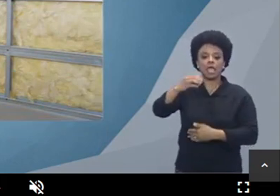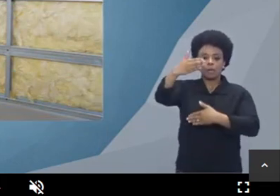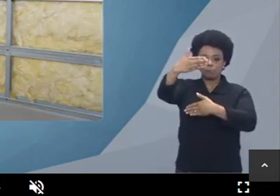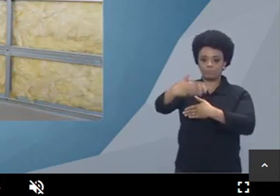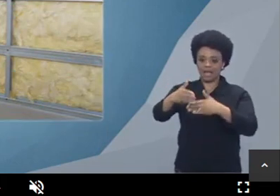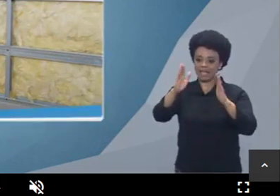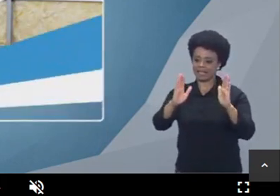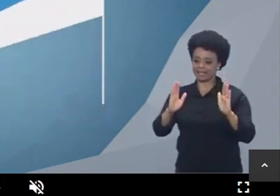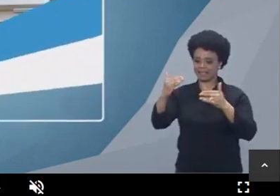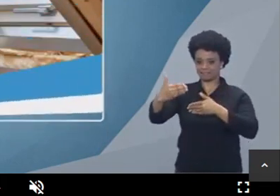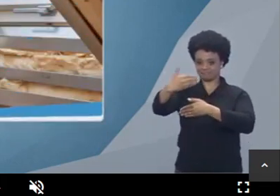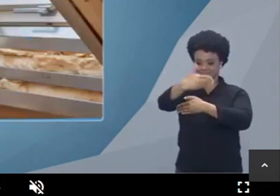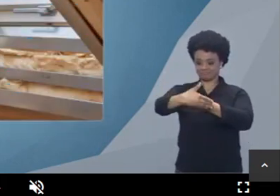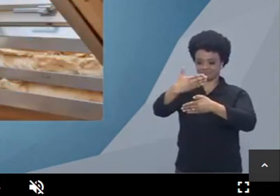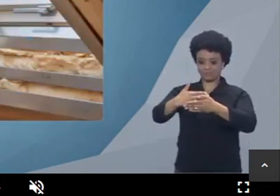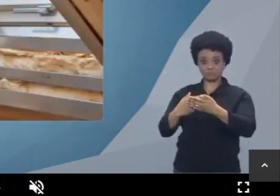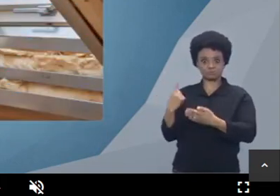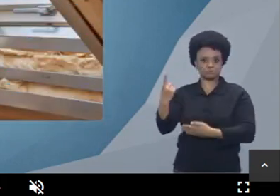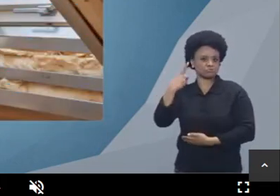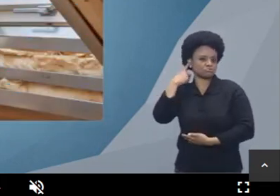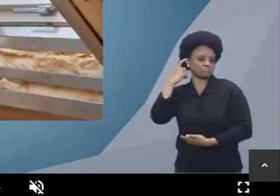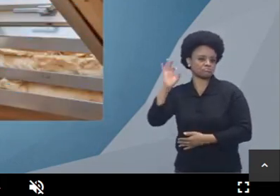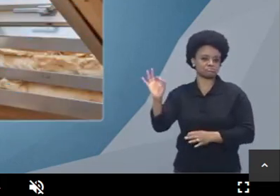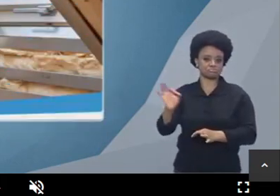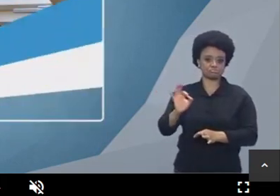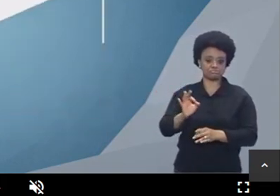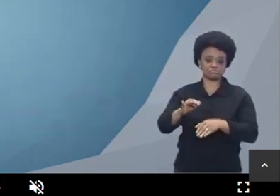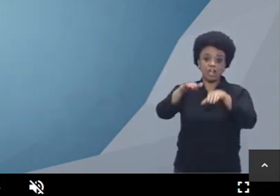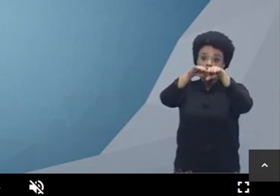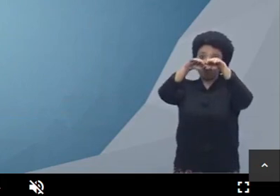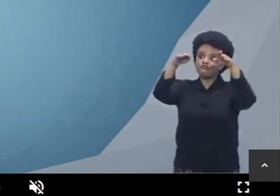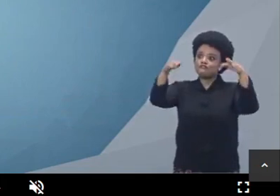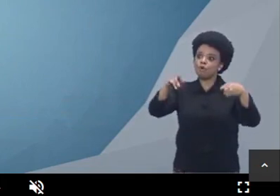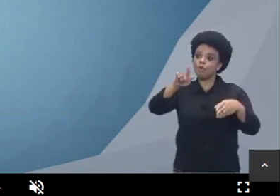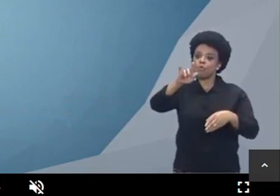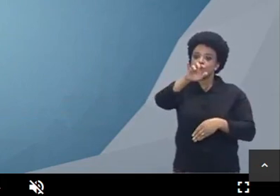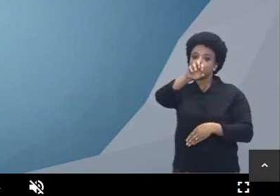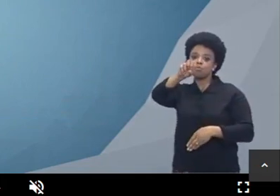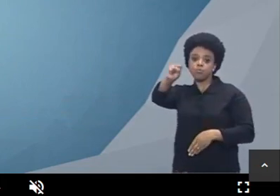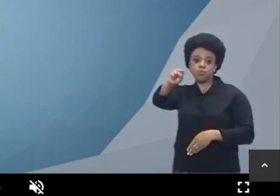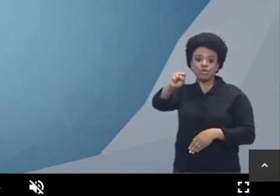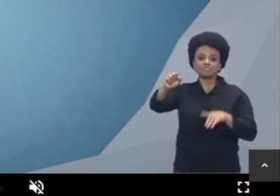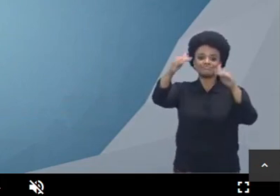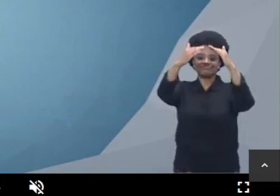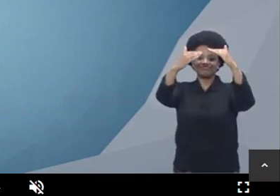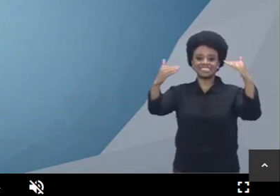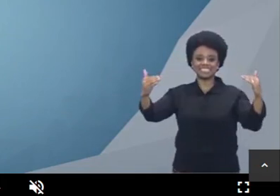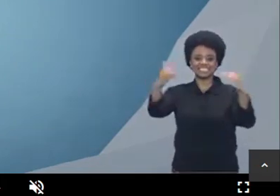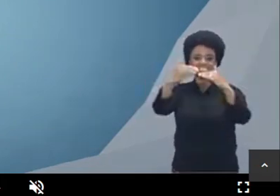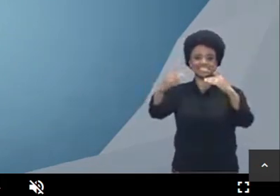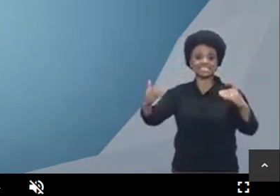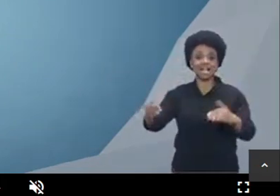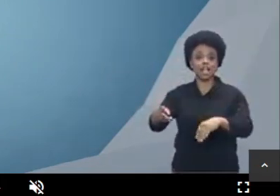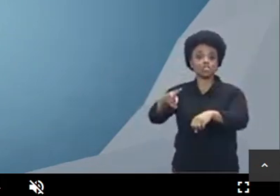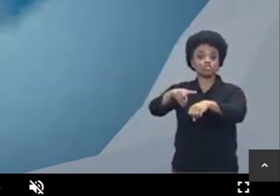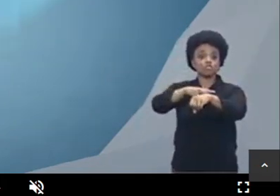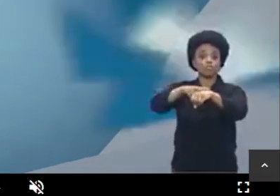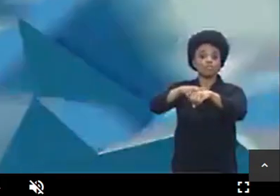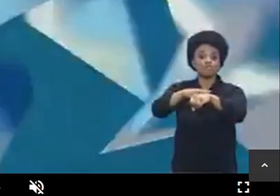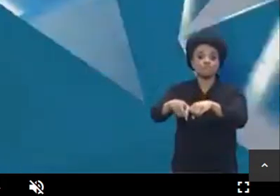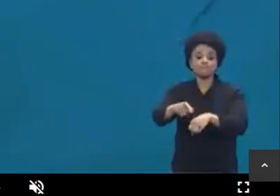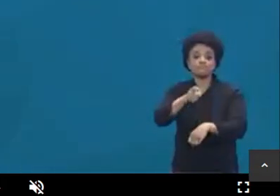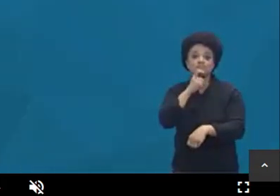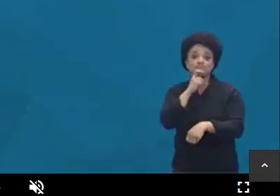materiais isolantes, os forros de gesso acartonado e os telhados verdes, que promovem o resfriamento das coberturas.